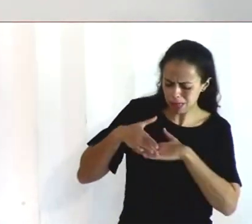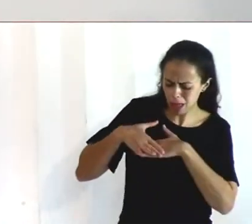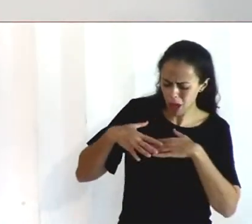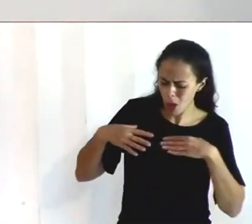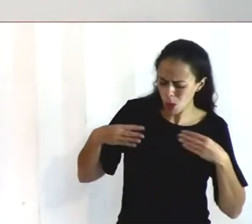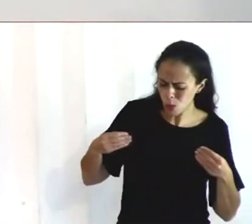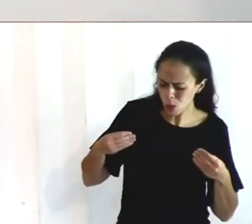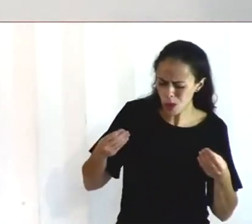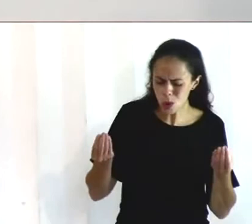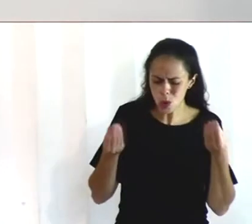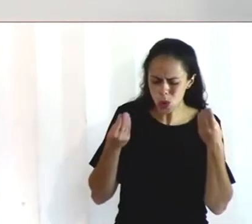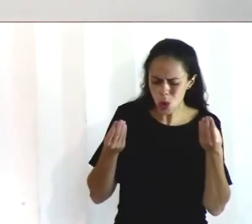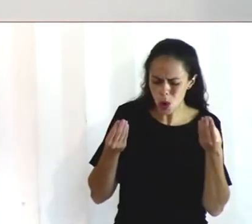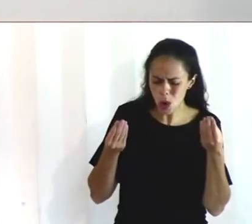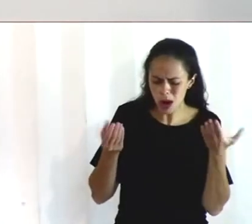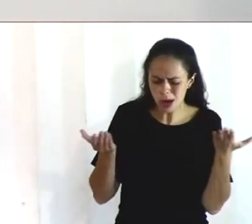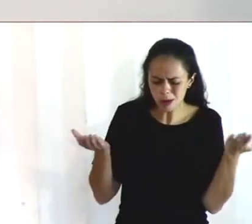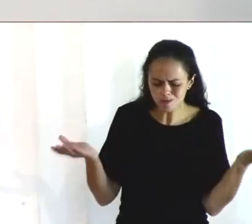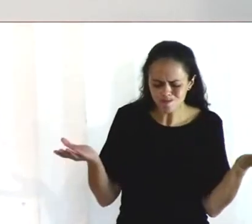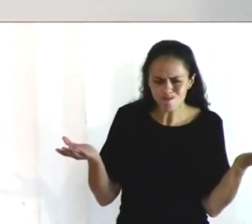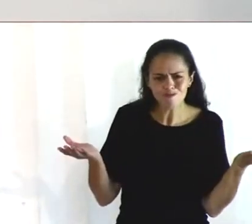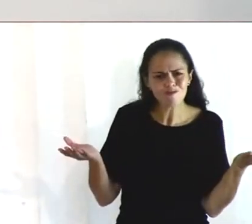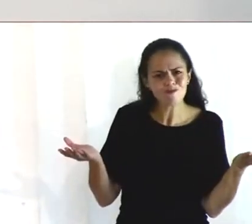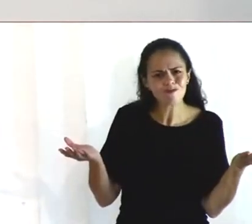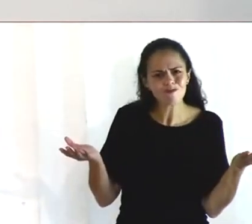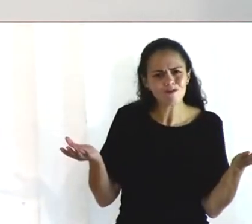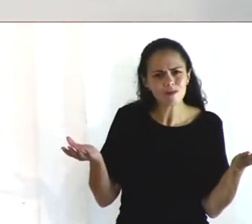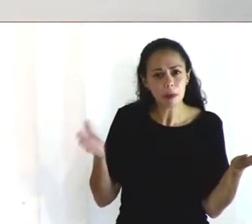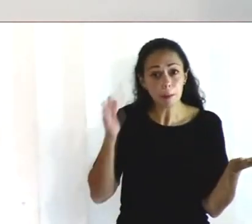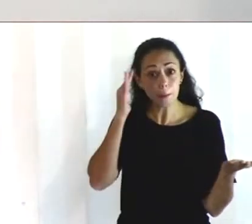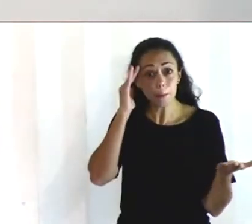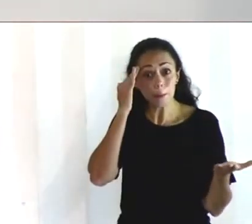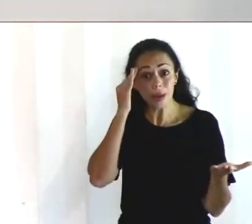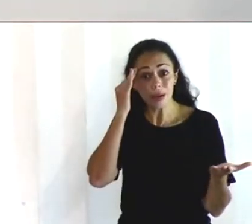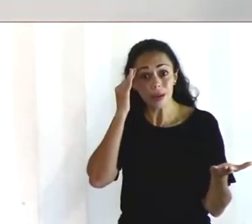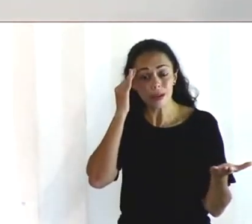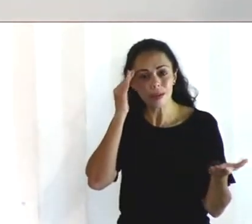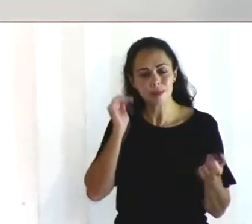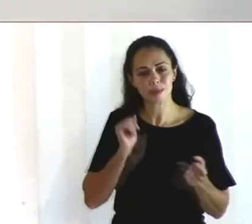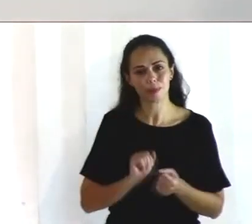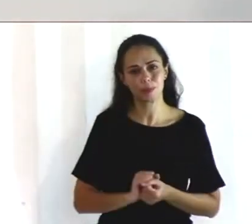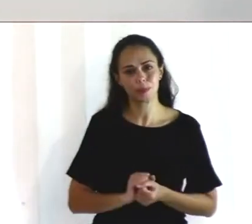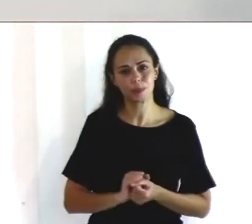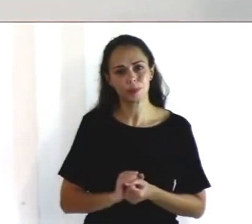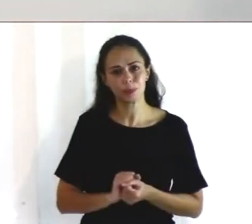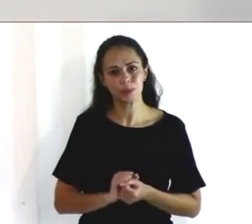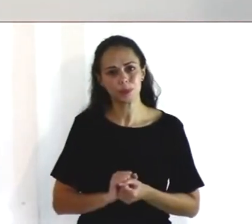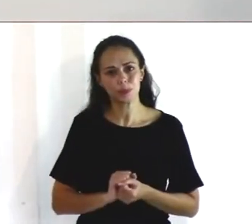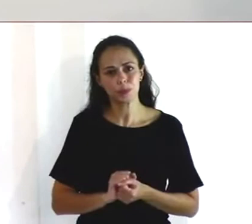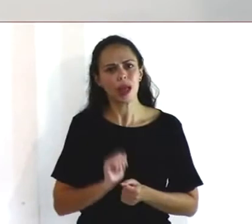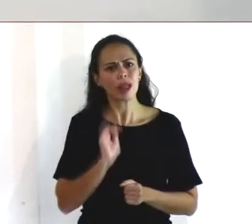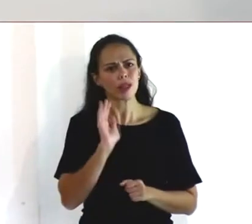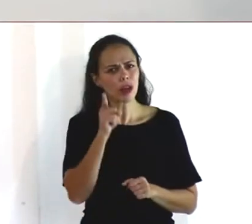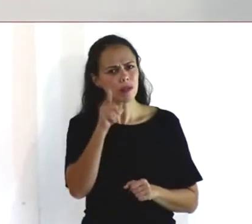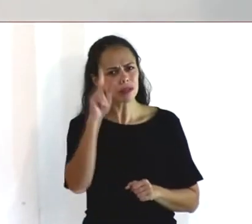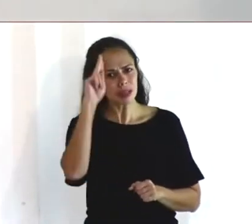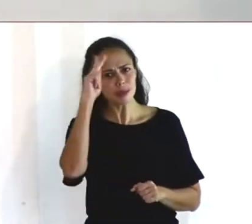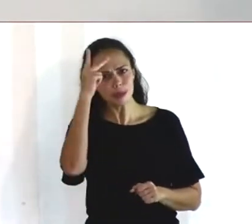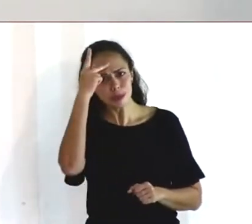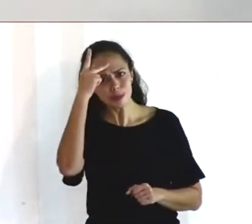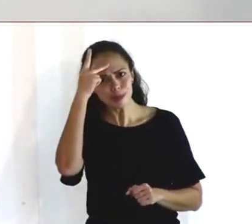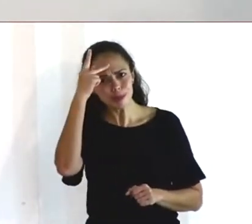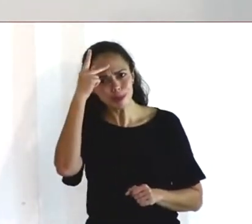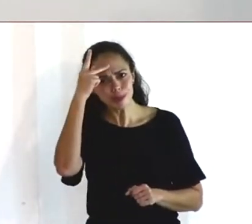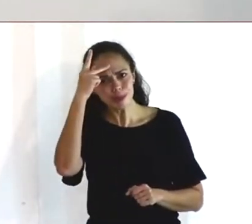O que o Senhor Jesus tem transformado na nossa vida? Quantos anos nós já temos de conversão? Quantos discípulos